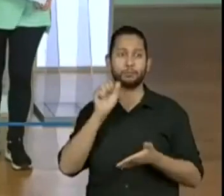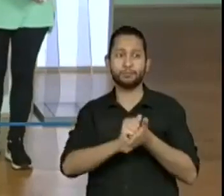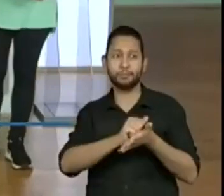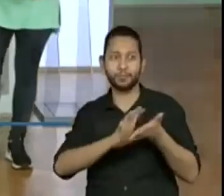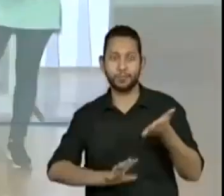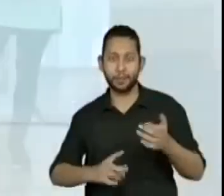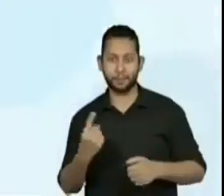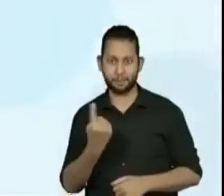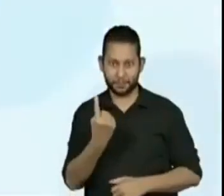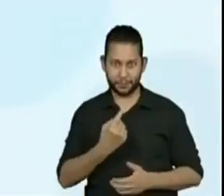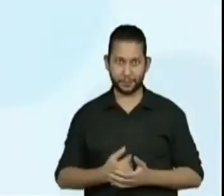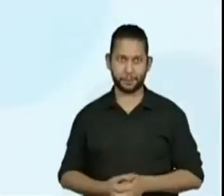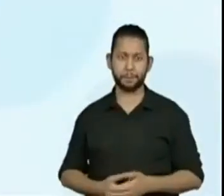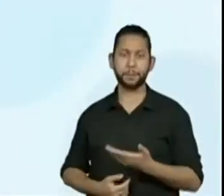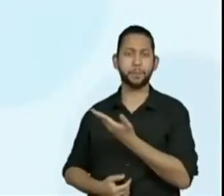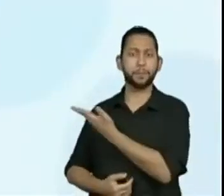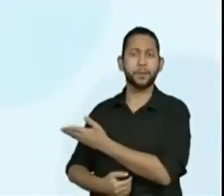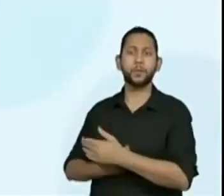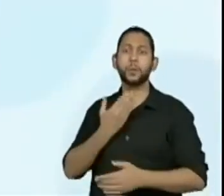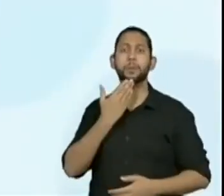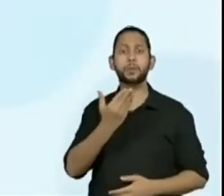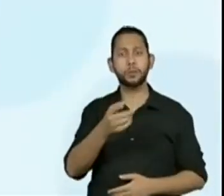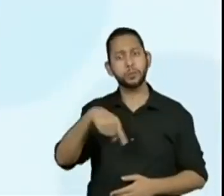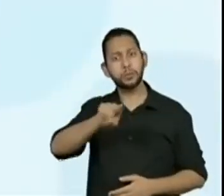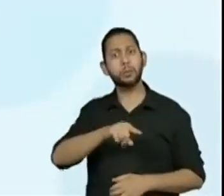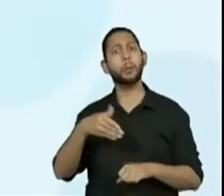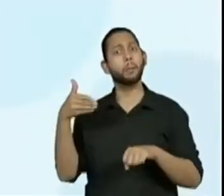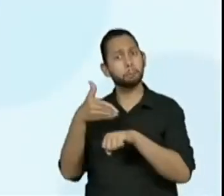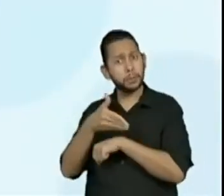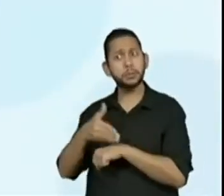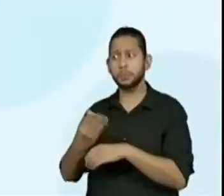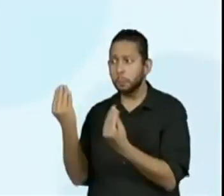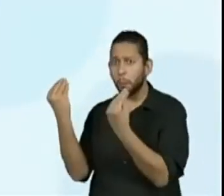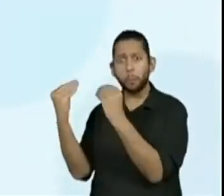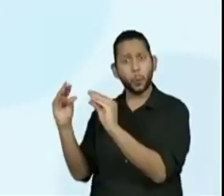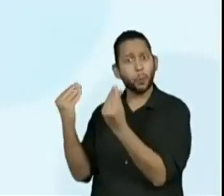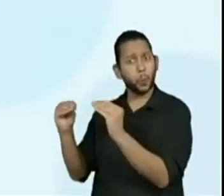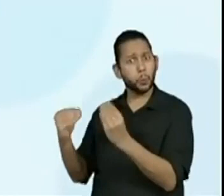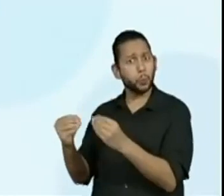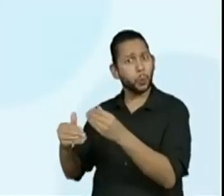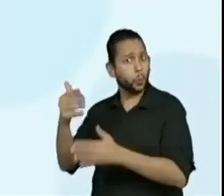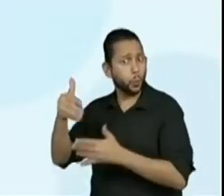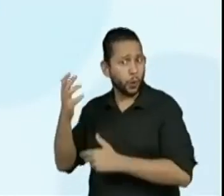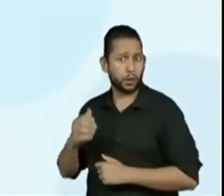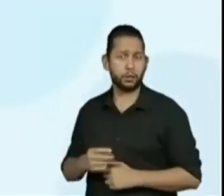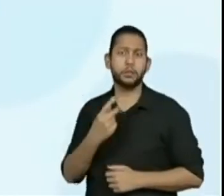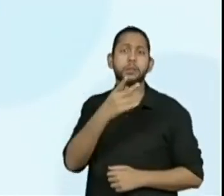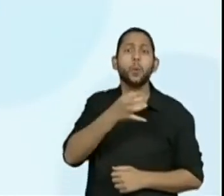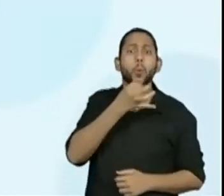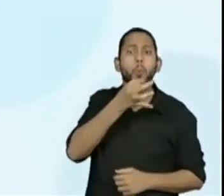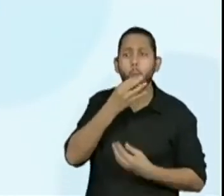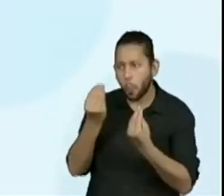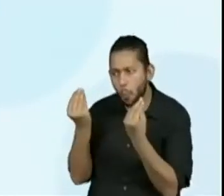atividade. Eu vou pedir que vocês participem conosco agora, colocando a sua contribuição no chat.